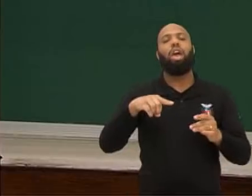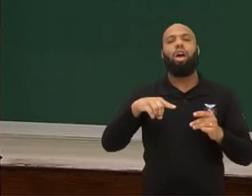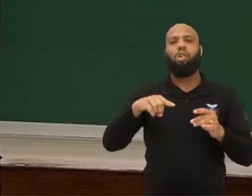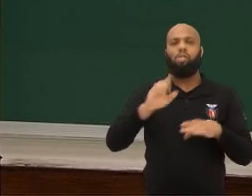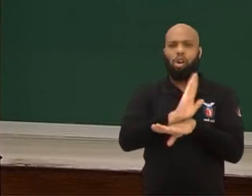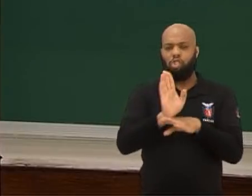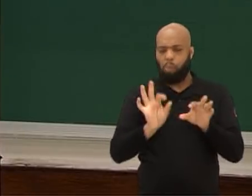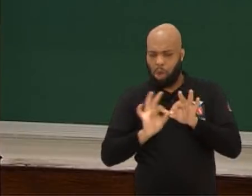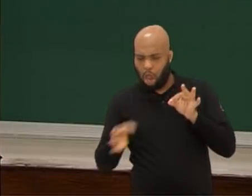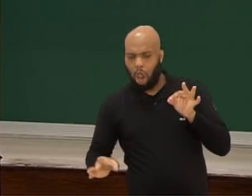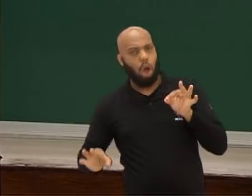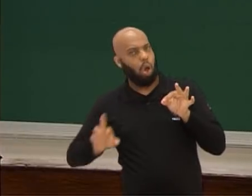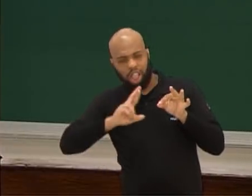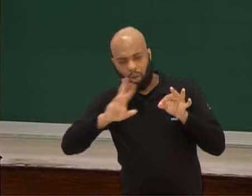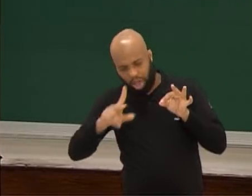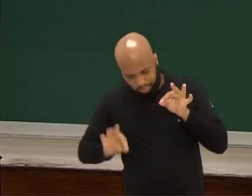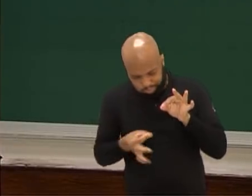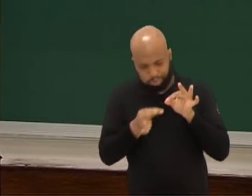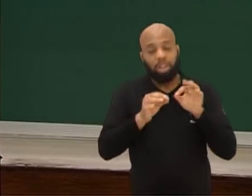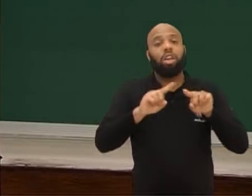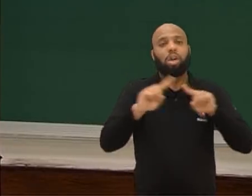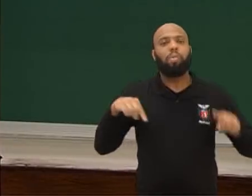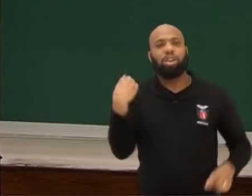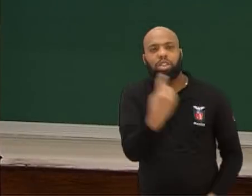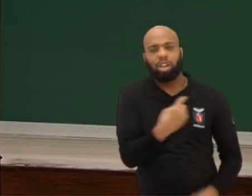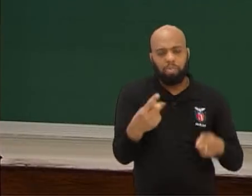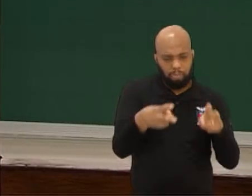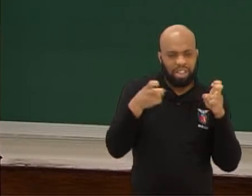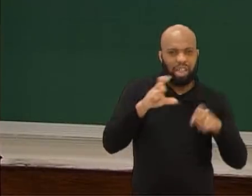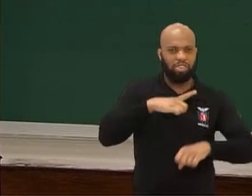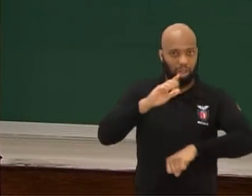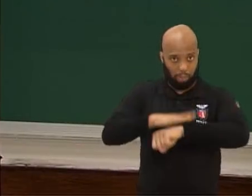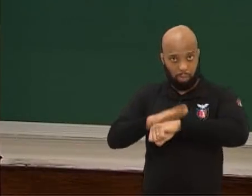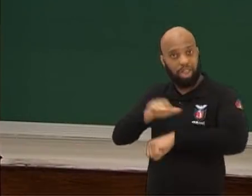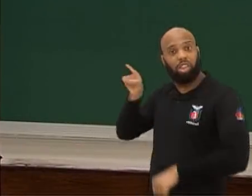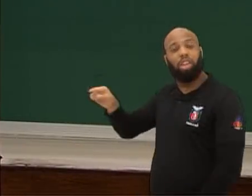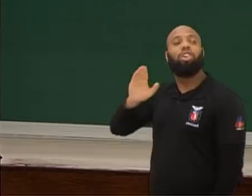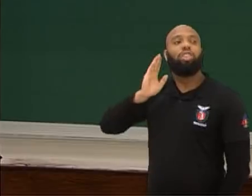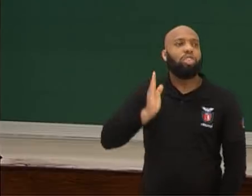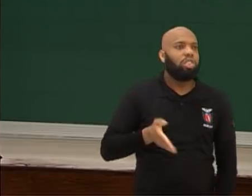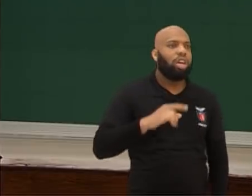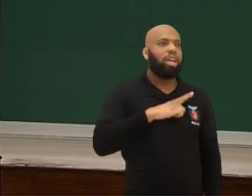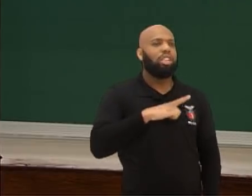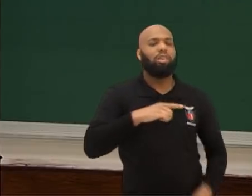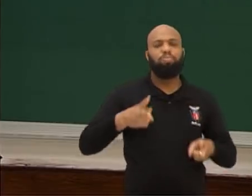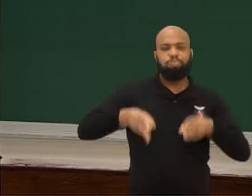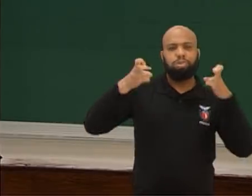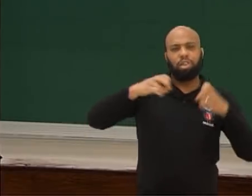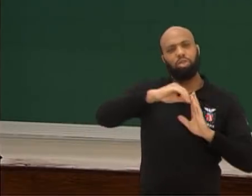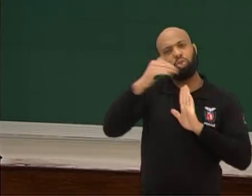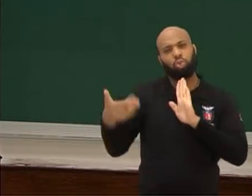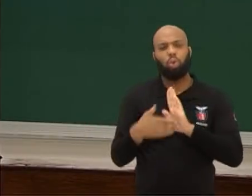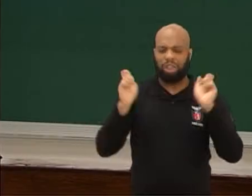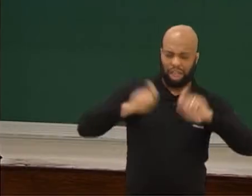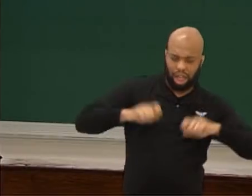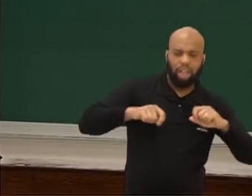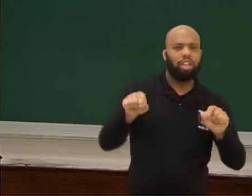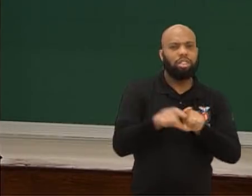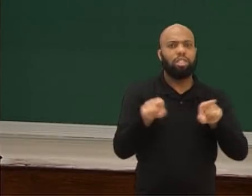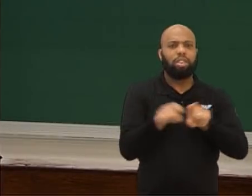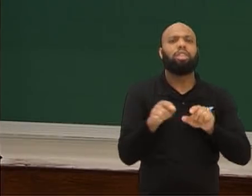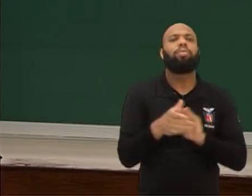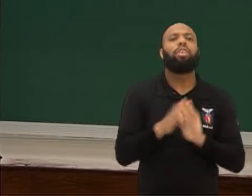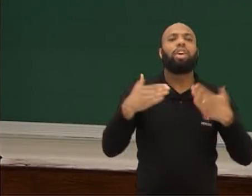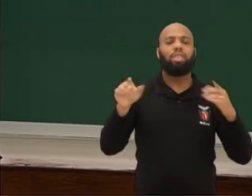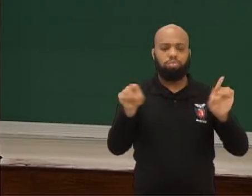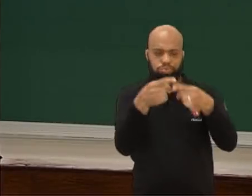Mas, infelizmente, apesar de a gente perceber que nesse momento eles já tinham percebido todas essas possibilidades,